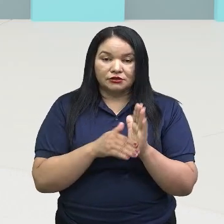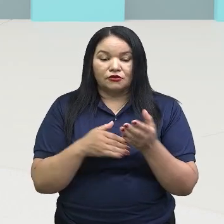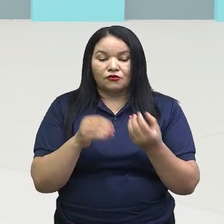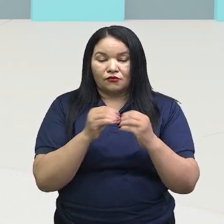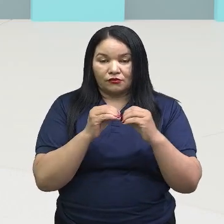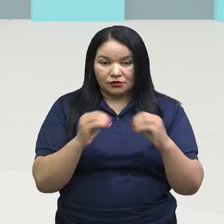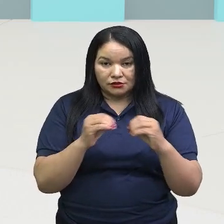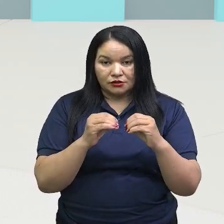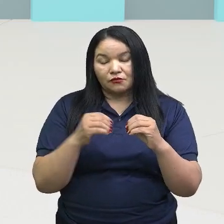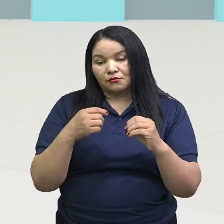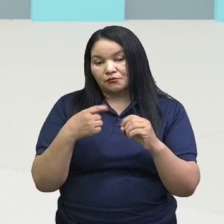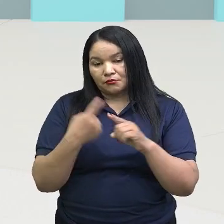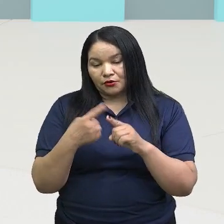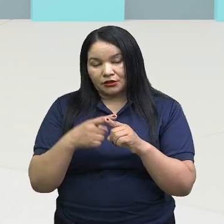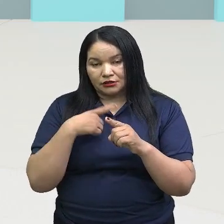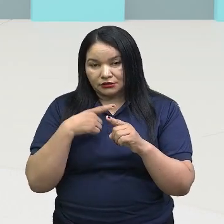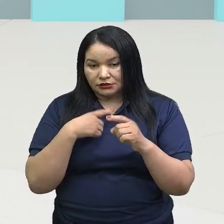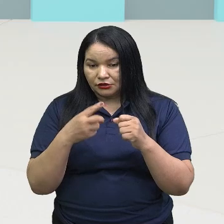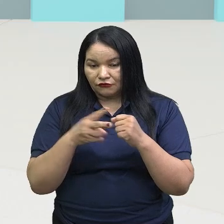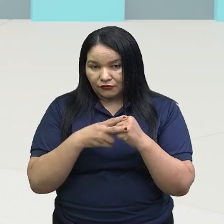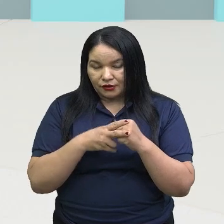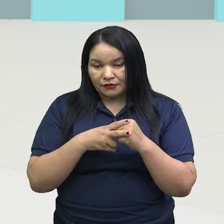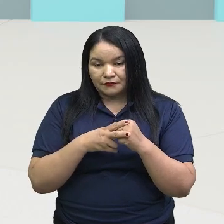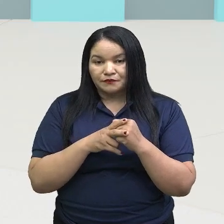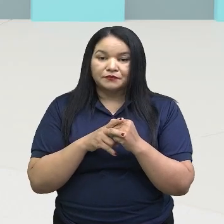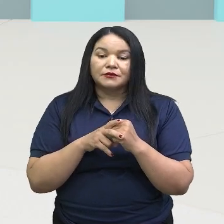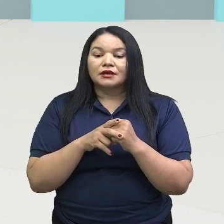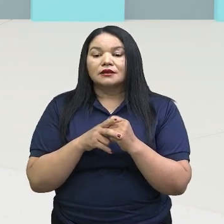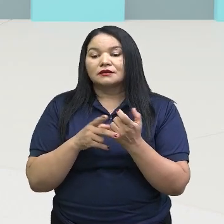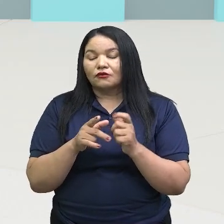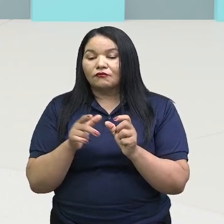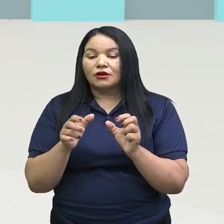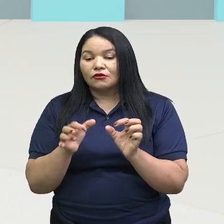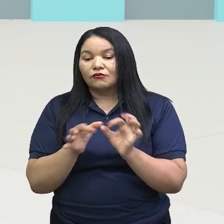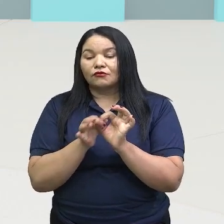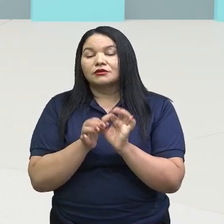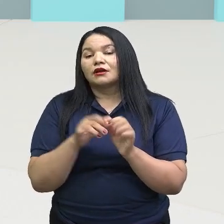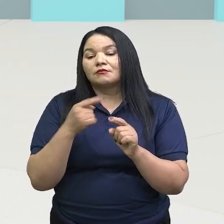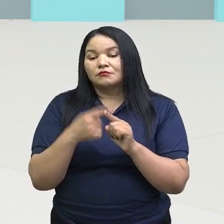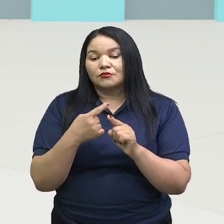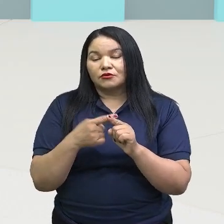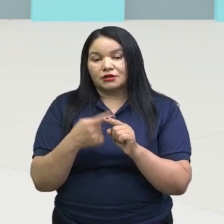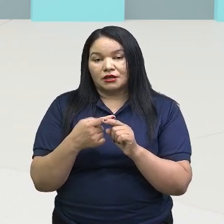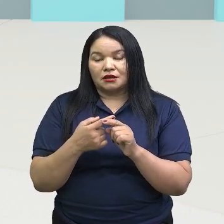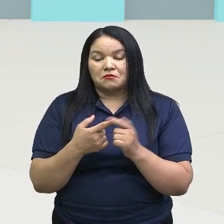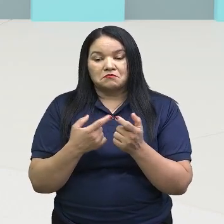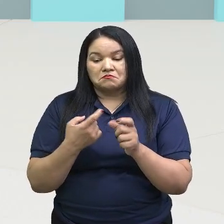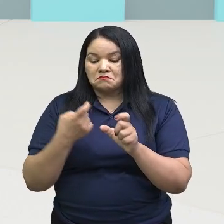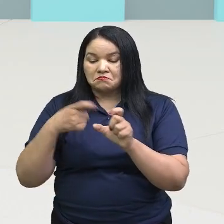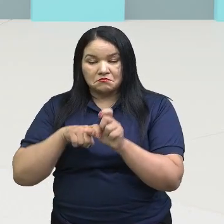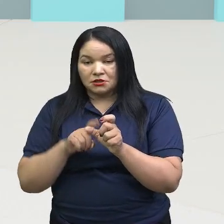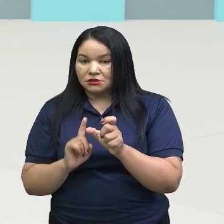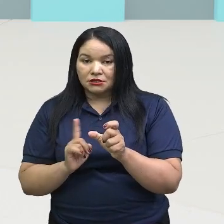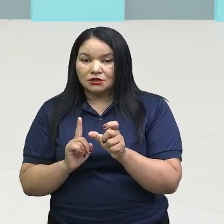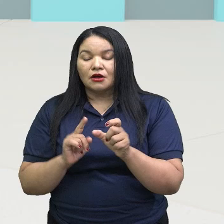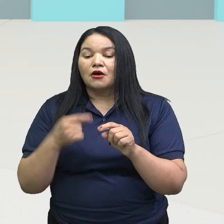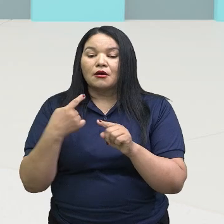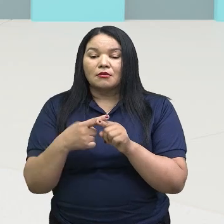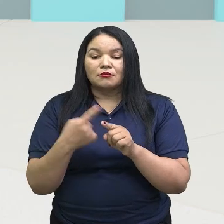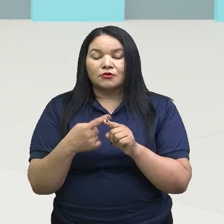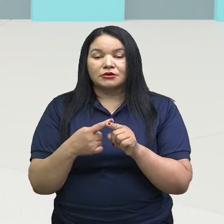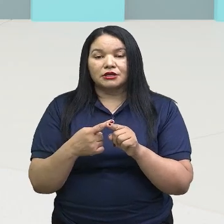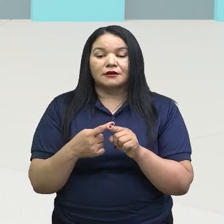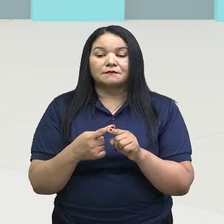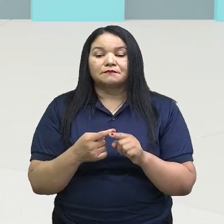porque apresenta verbo, é coordenada, porque não precisa da outra oração, e é